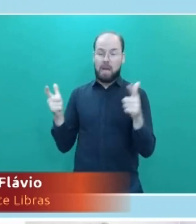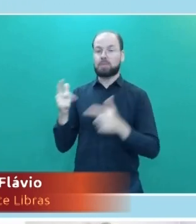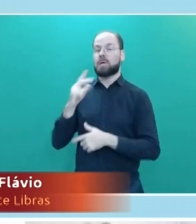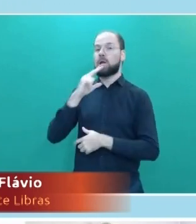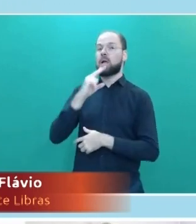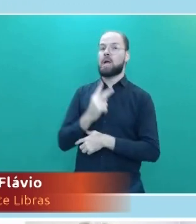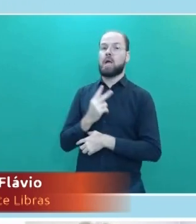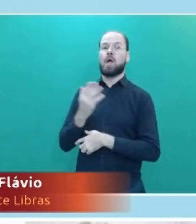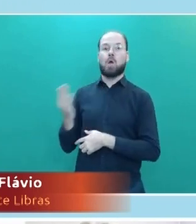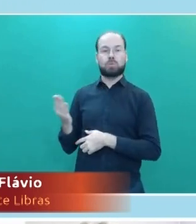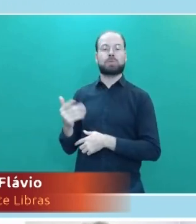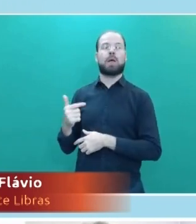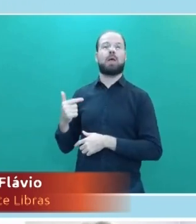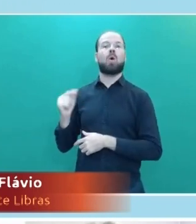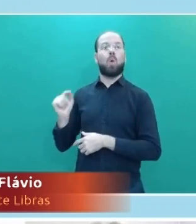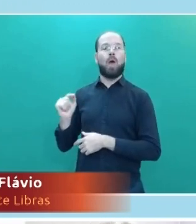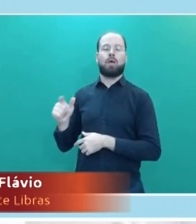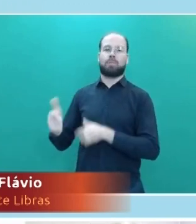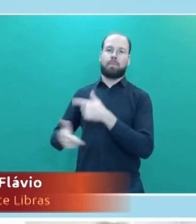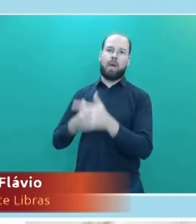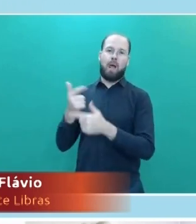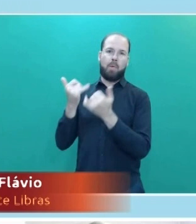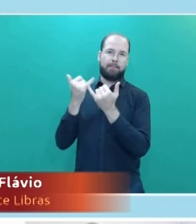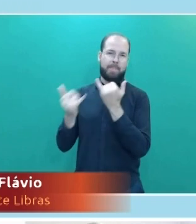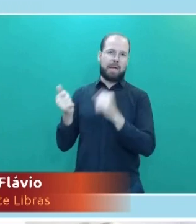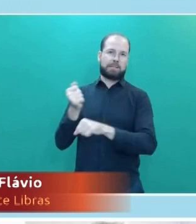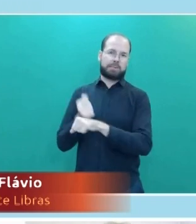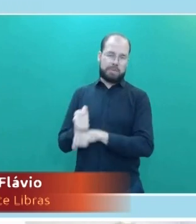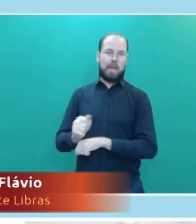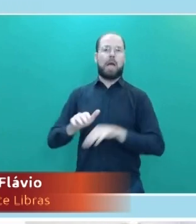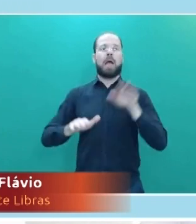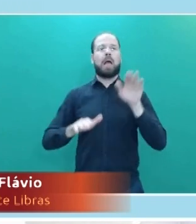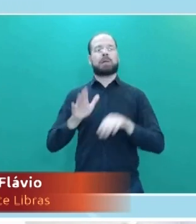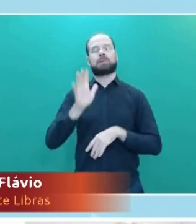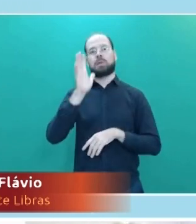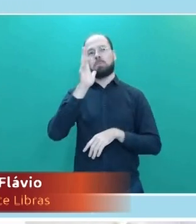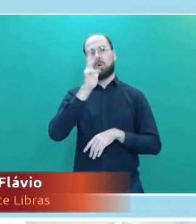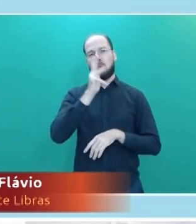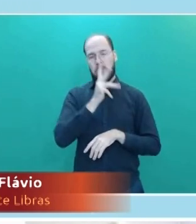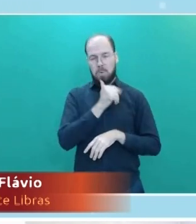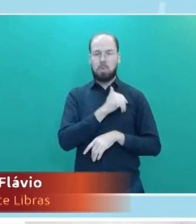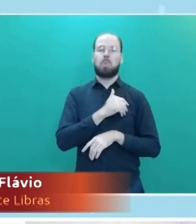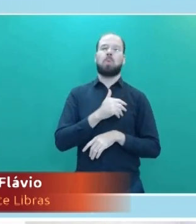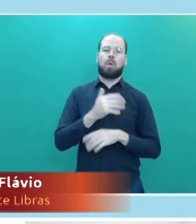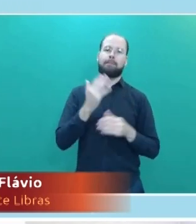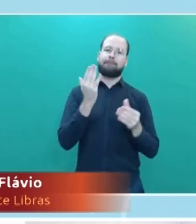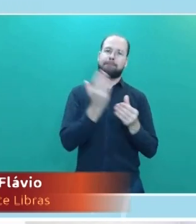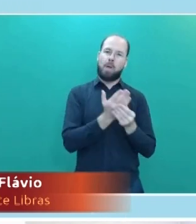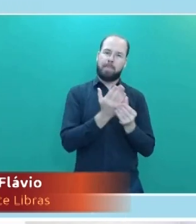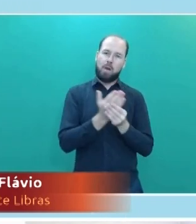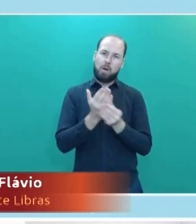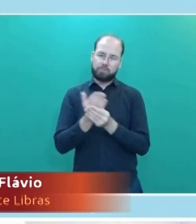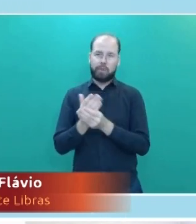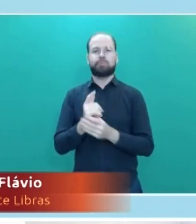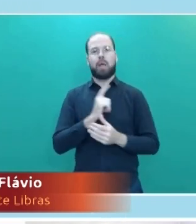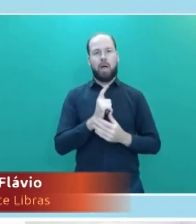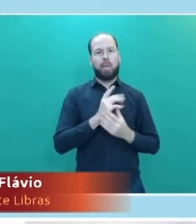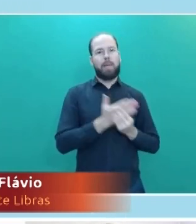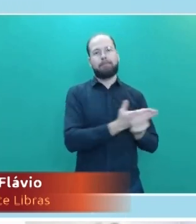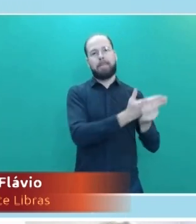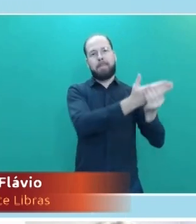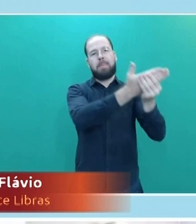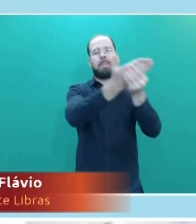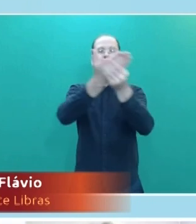condição análoga a escravo. Muitas vezes demora tanto, os processos têm os trâmites, tudo,